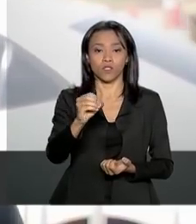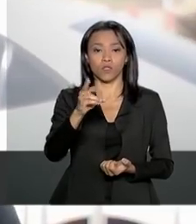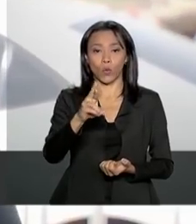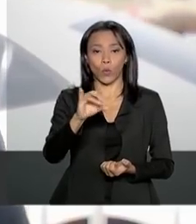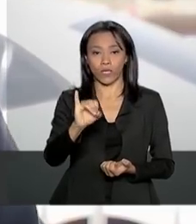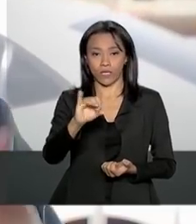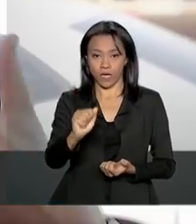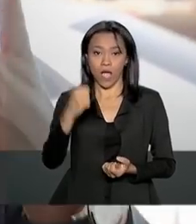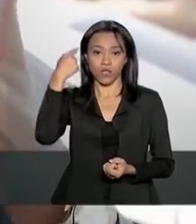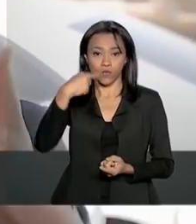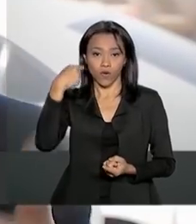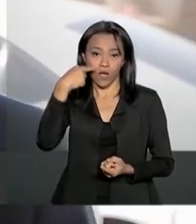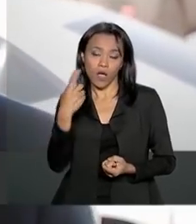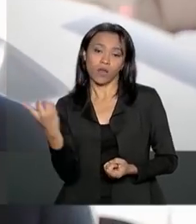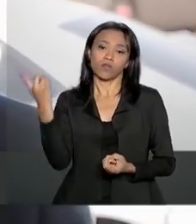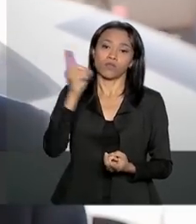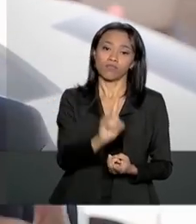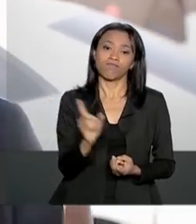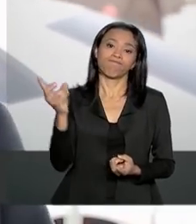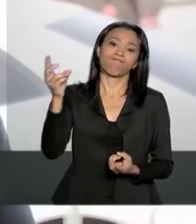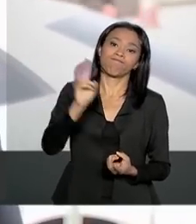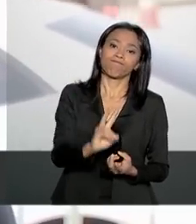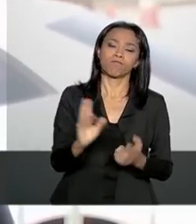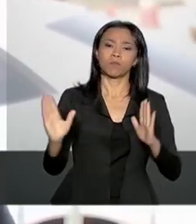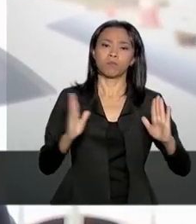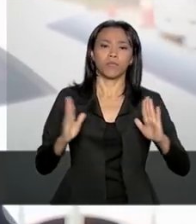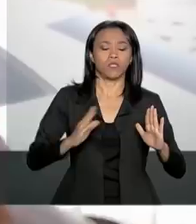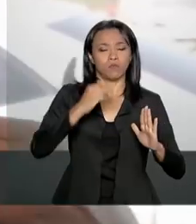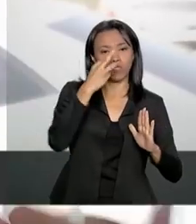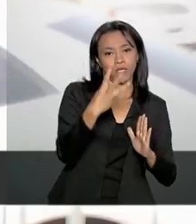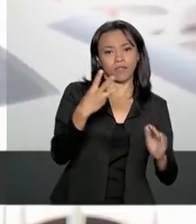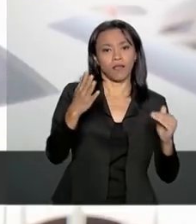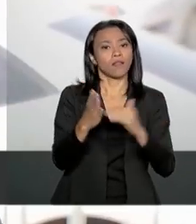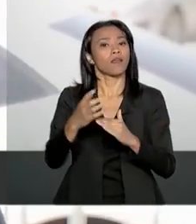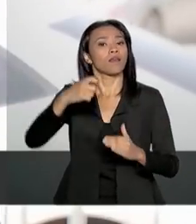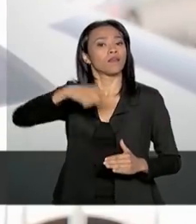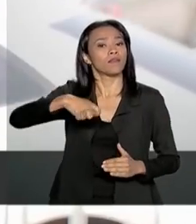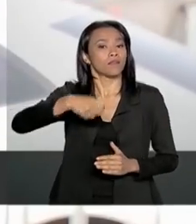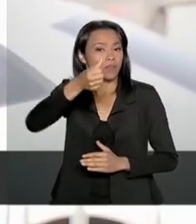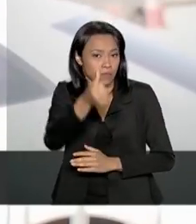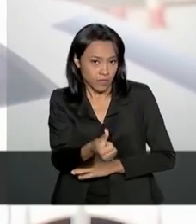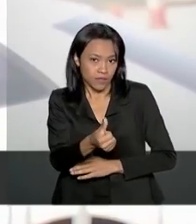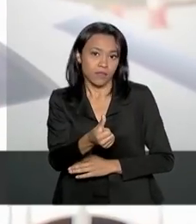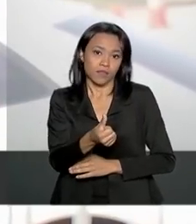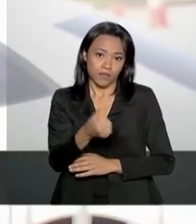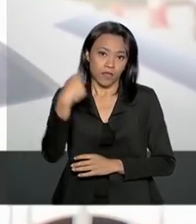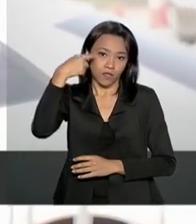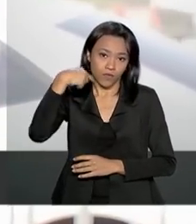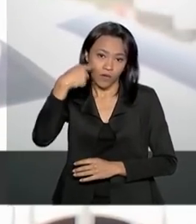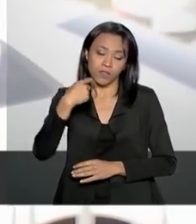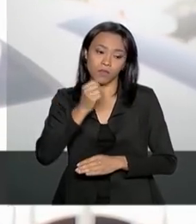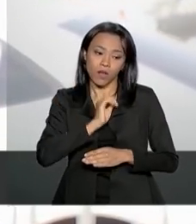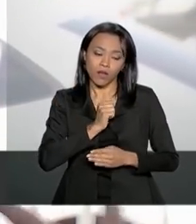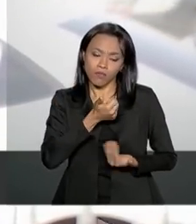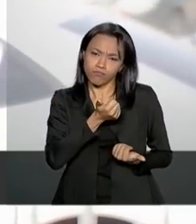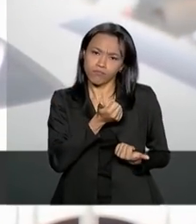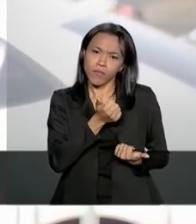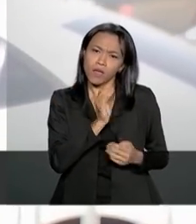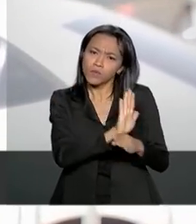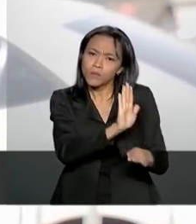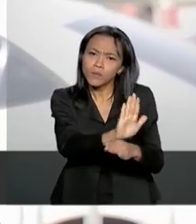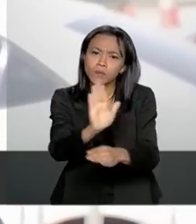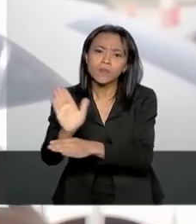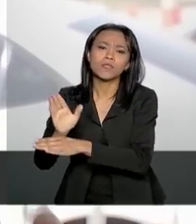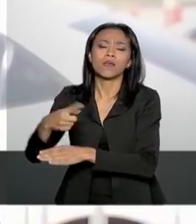defensores públicos nos próximos 3 a 6 meses para acompanhar o processo, enfim,